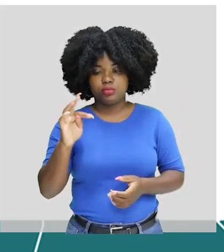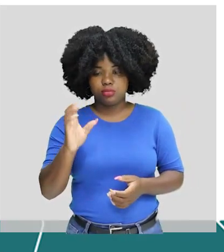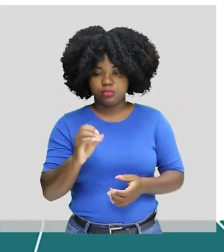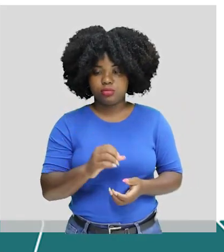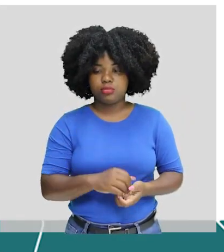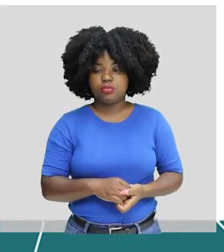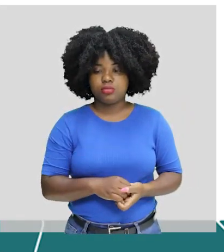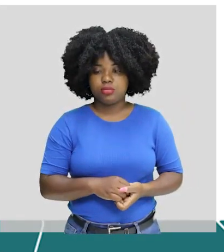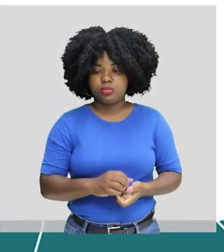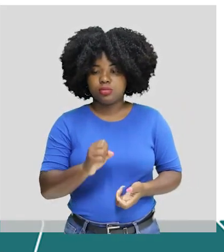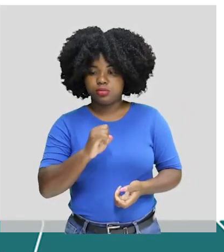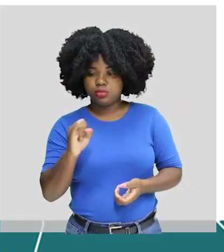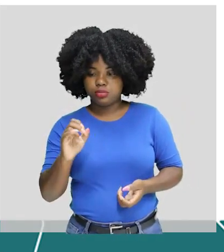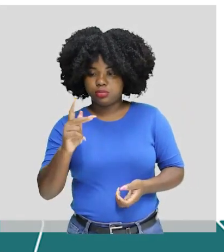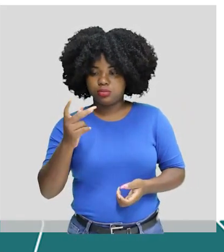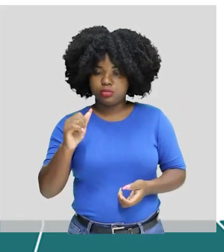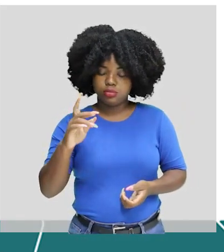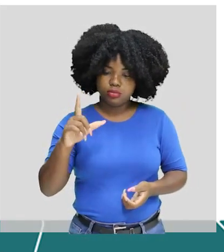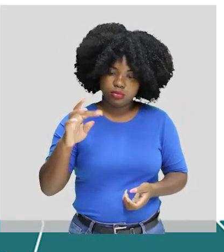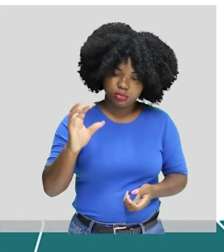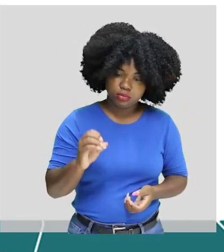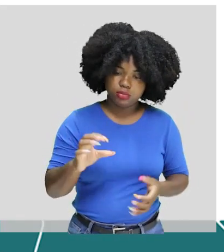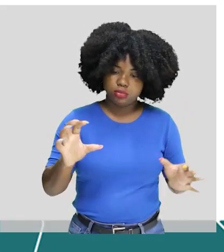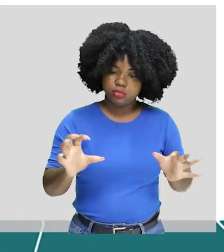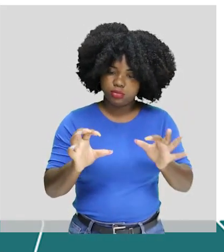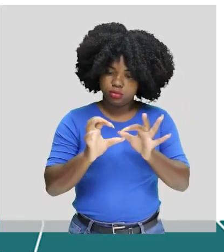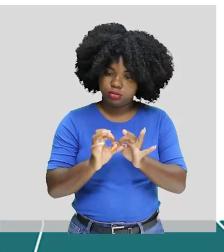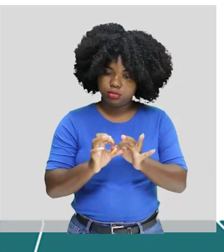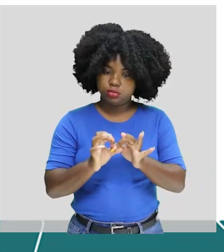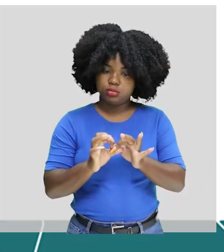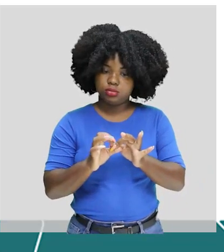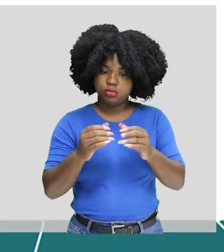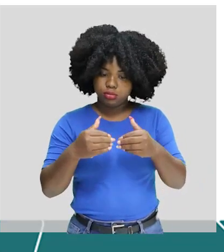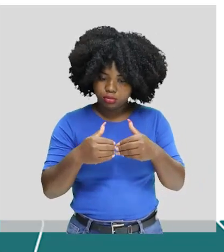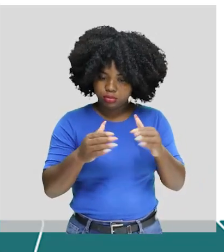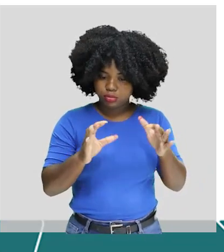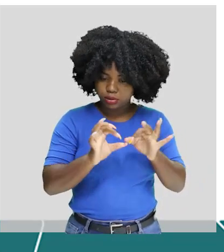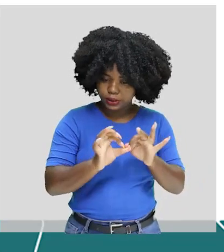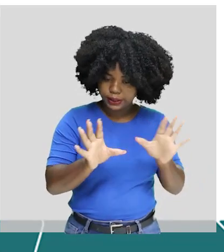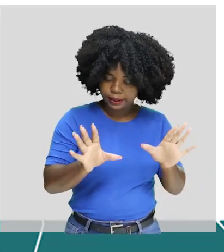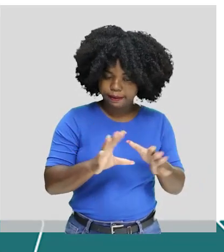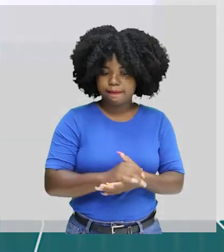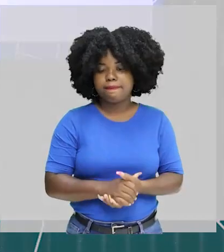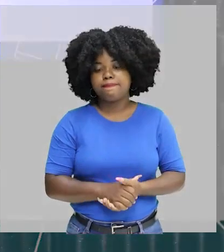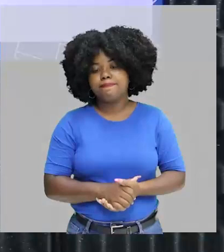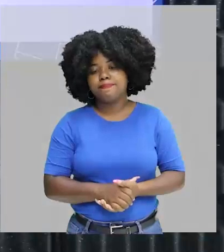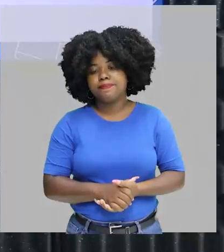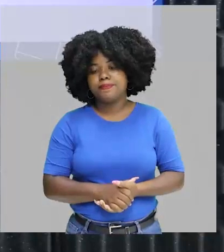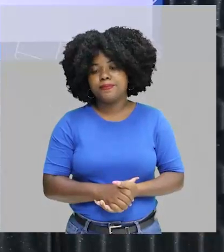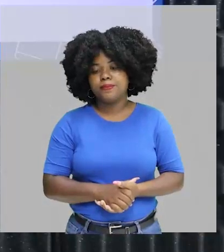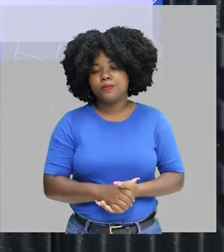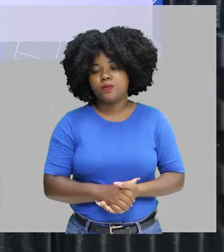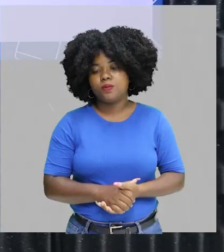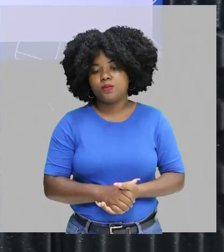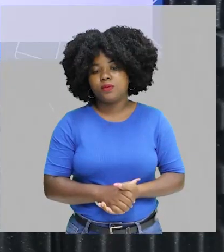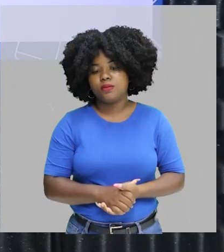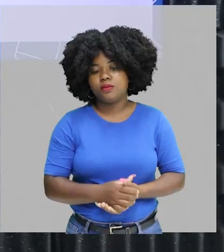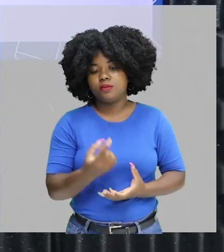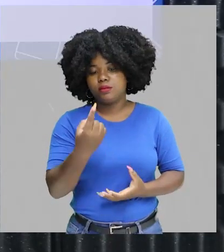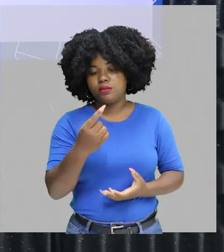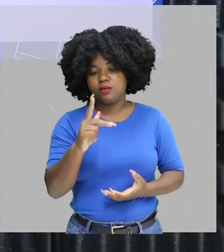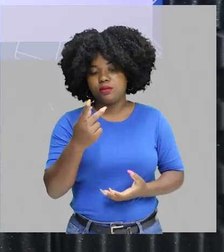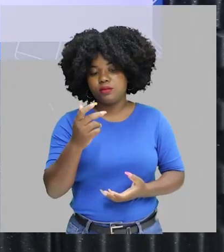alquila, se o haleto estiver ligado a uma cadeia aberta, uma cadeia acíclica. Então, um haleto